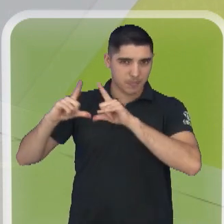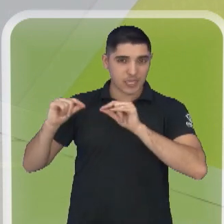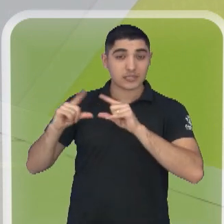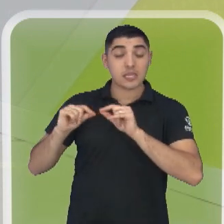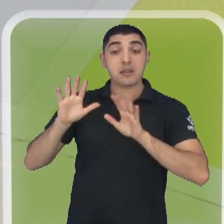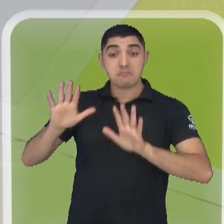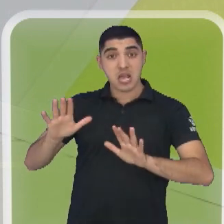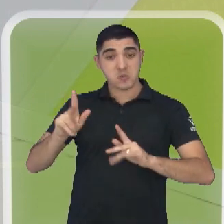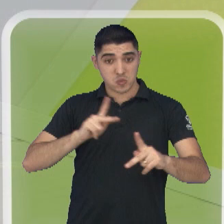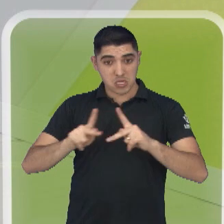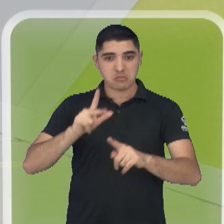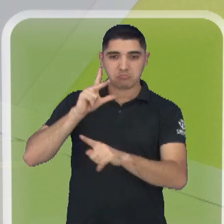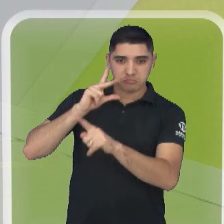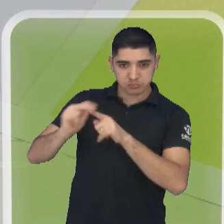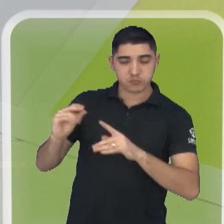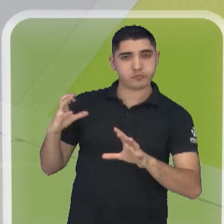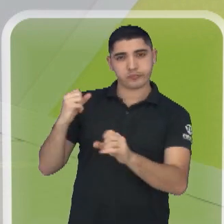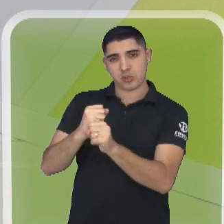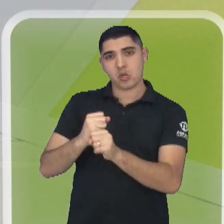candangos, o São José venceu por